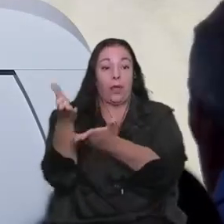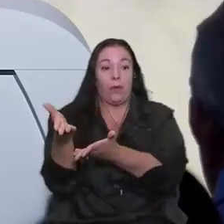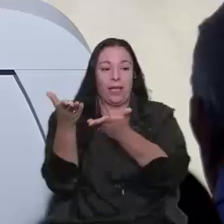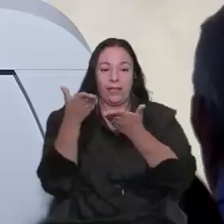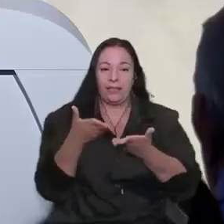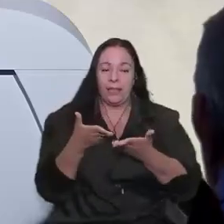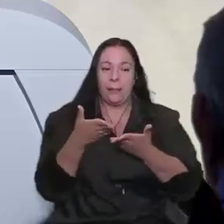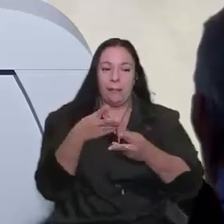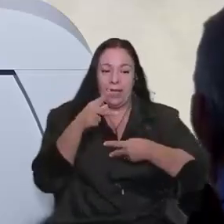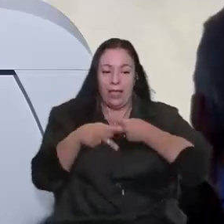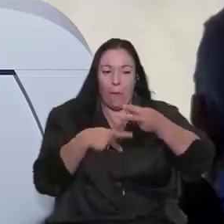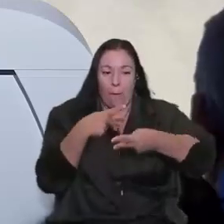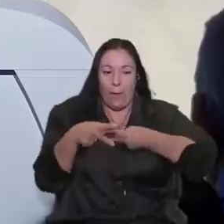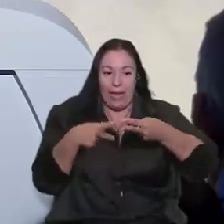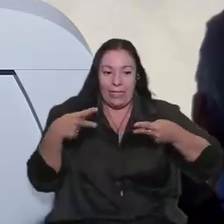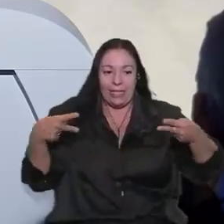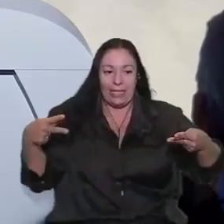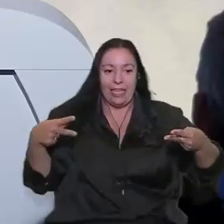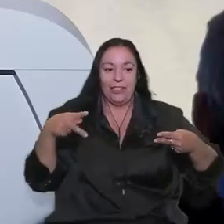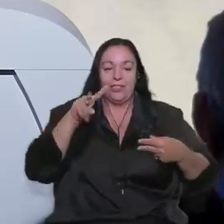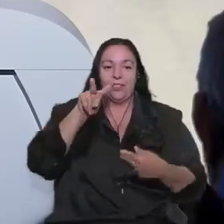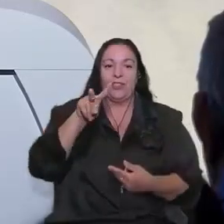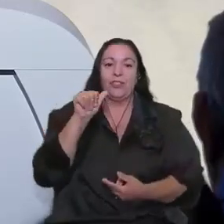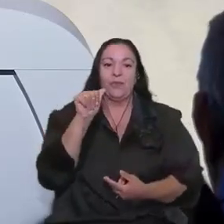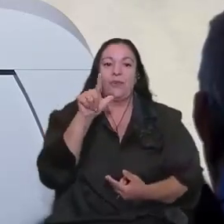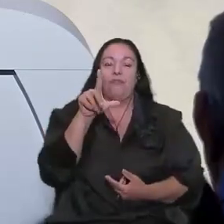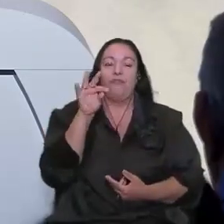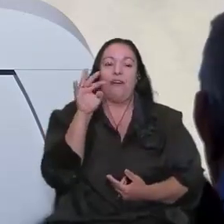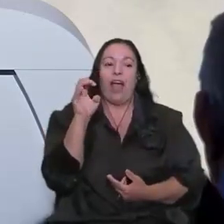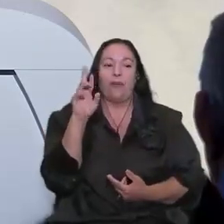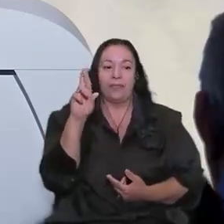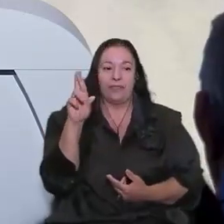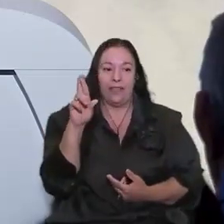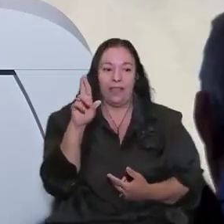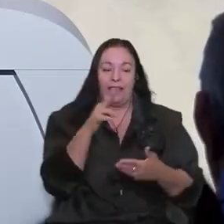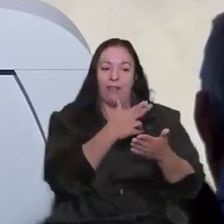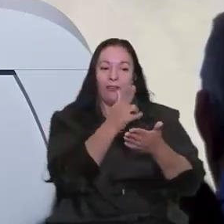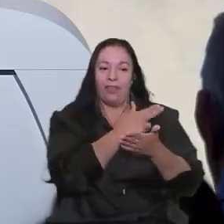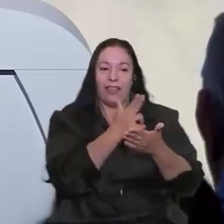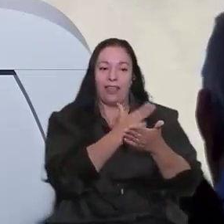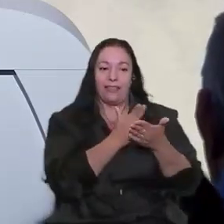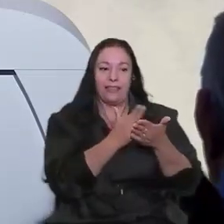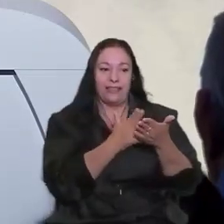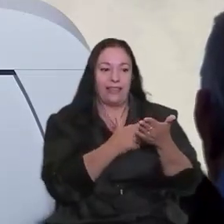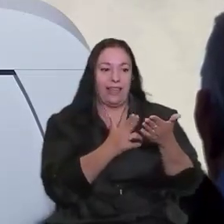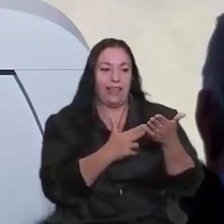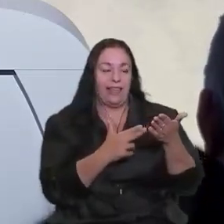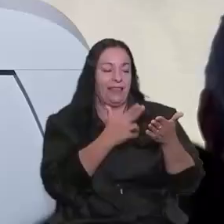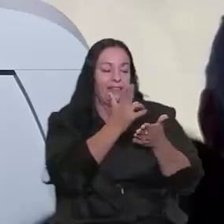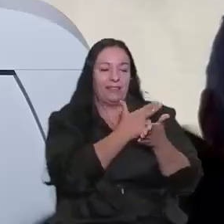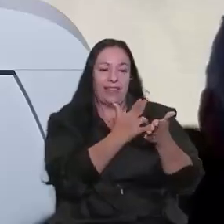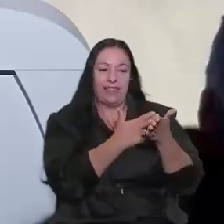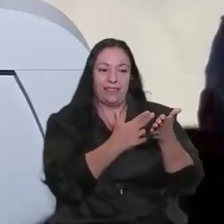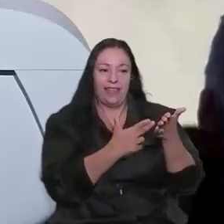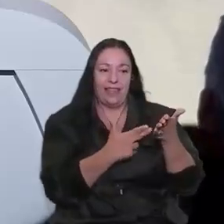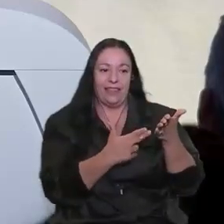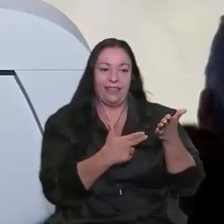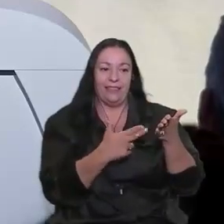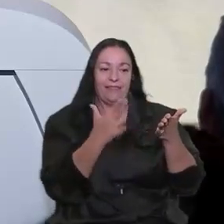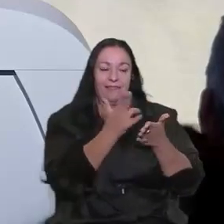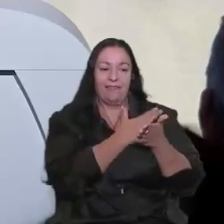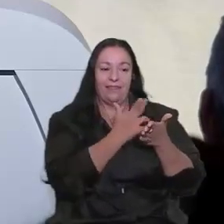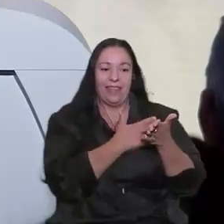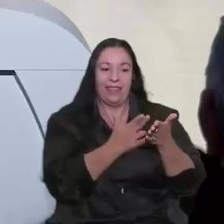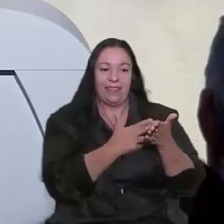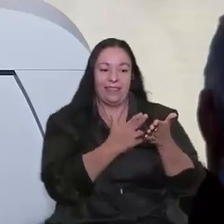um presente do Walter, né? Um desenho do Sankofa. Vou deixar aqui